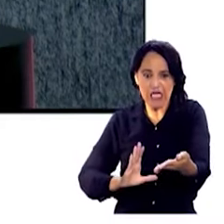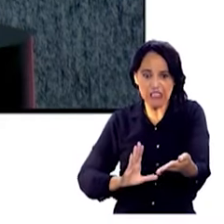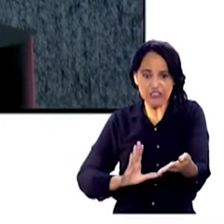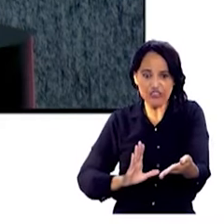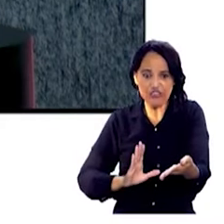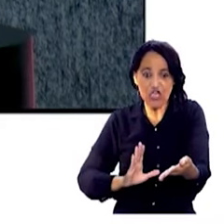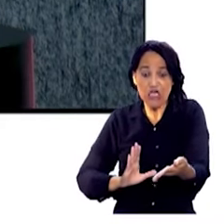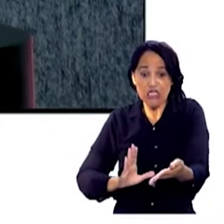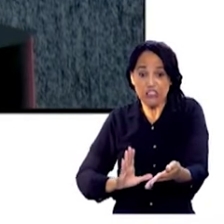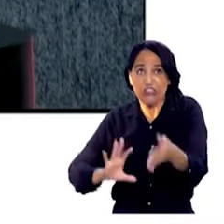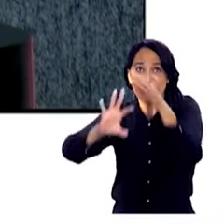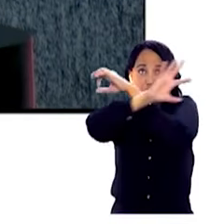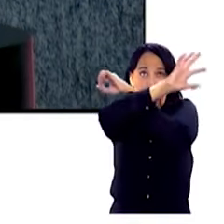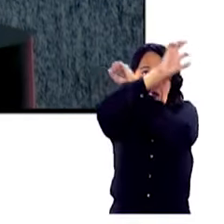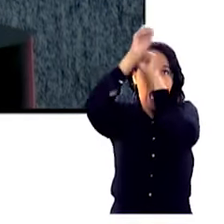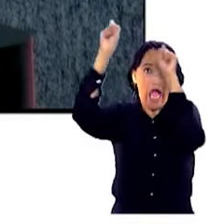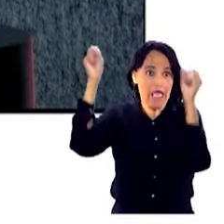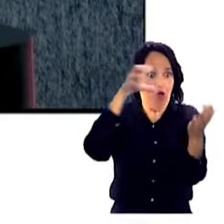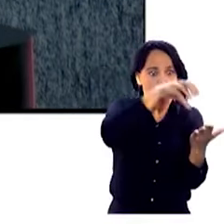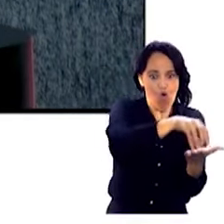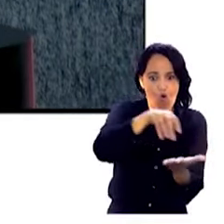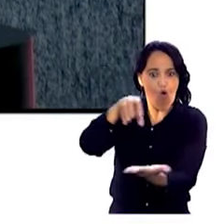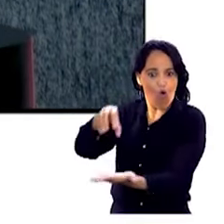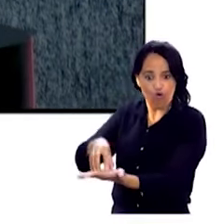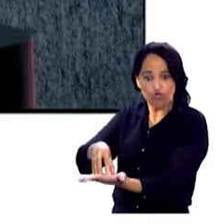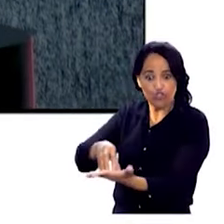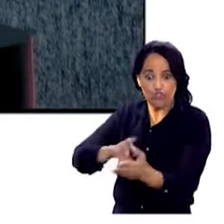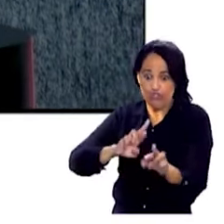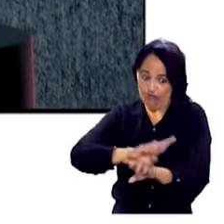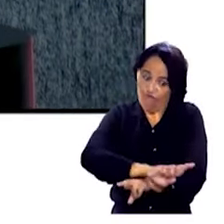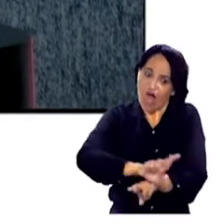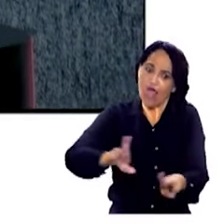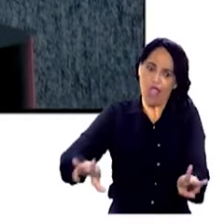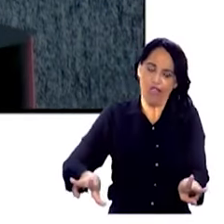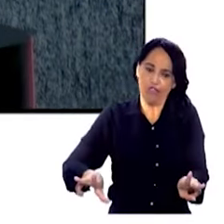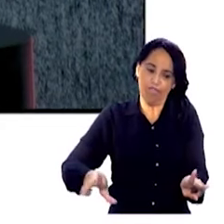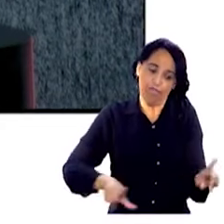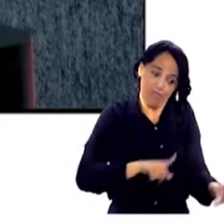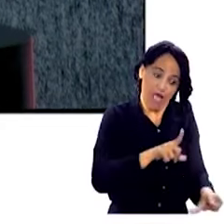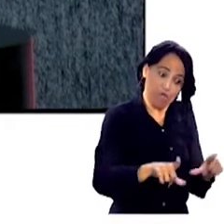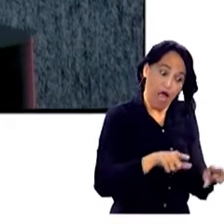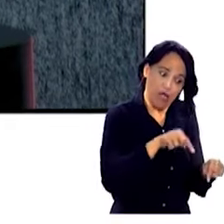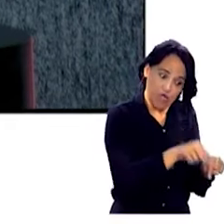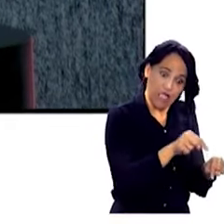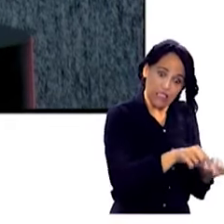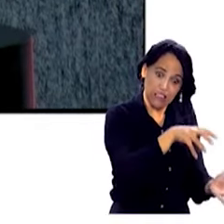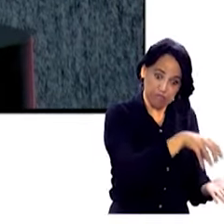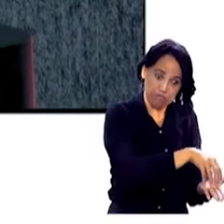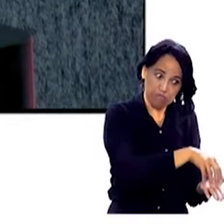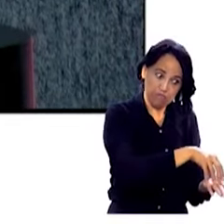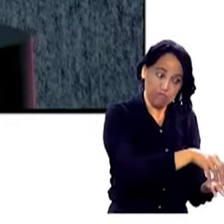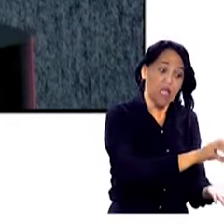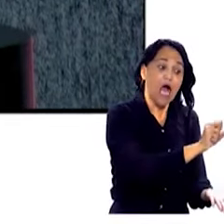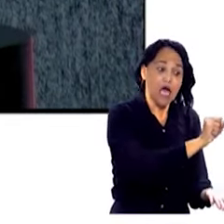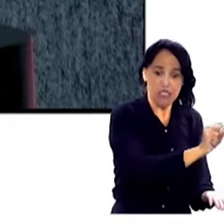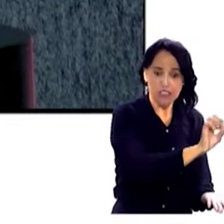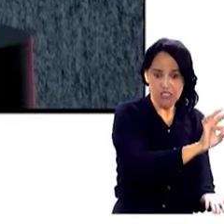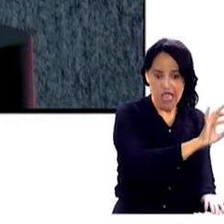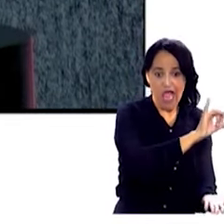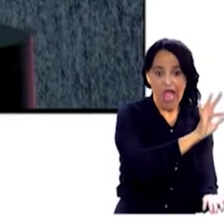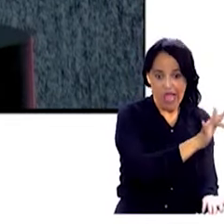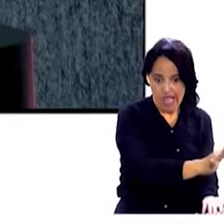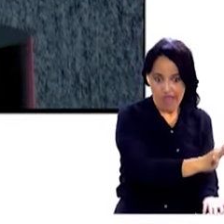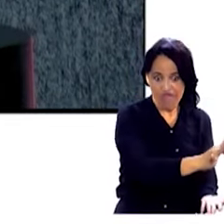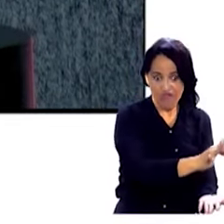assumindo como cortes de interpretação e de precedentes então primeiro ponto fundamental nós conseguimos romper uma barreira